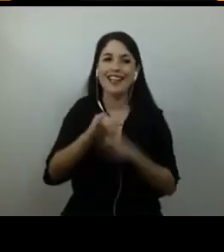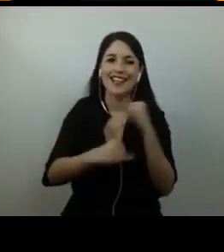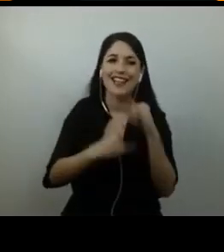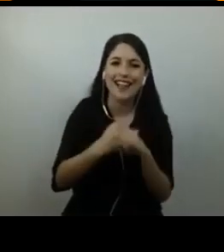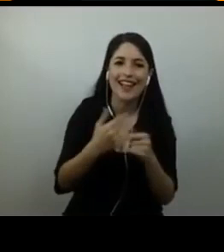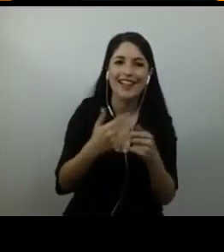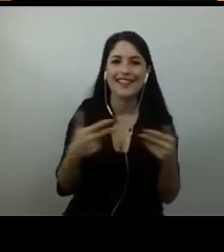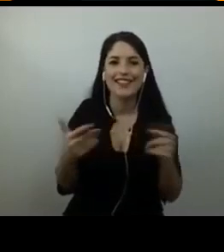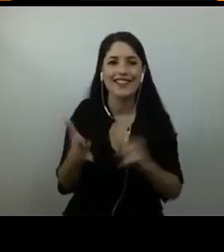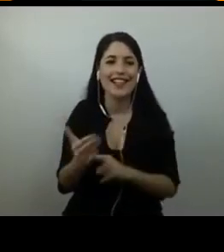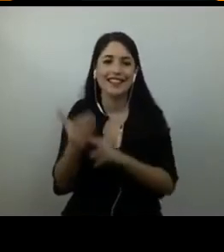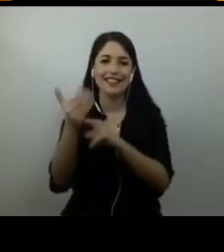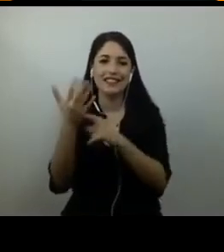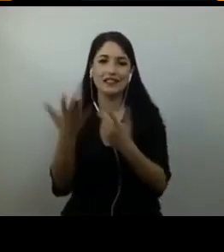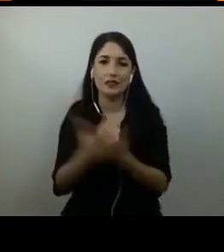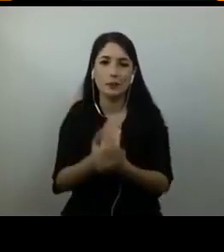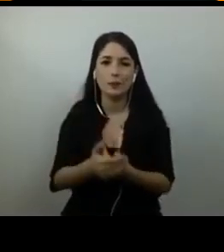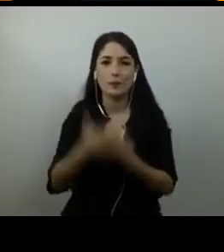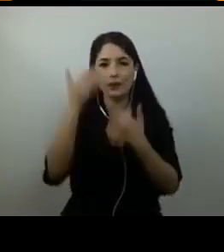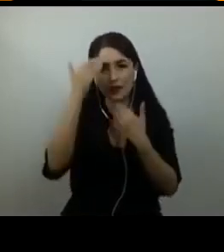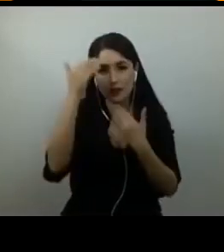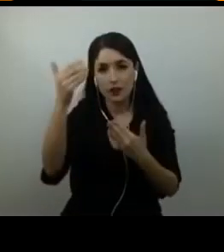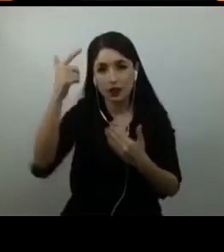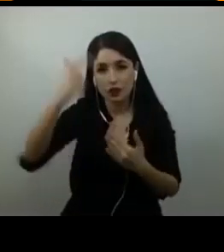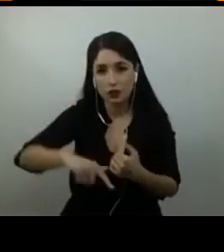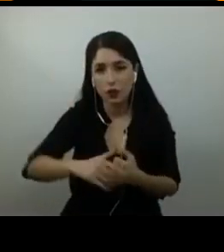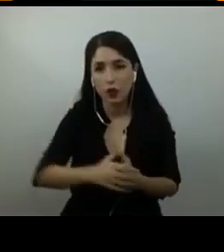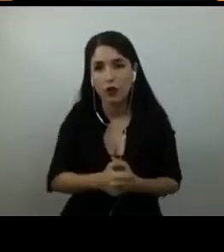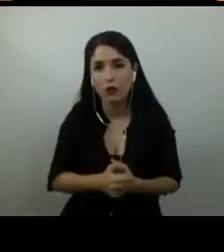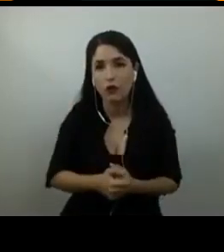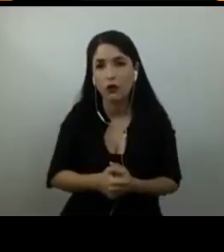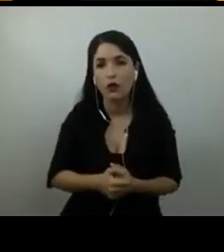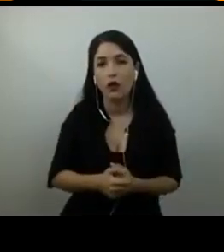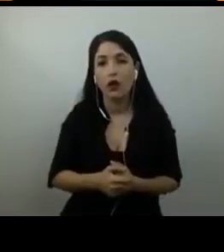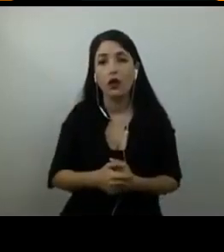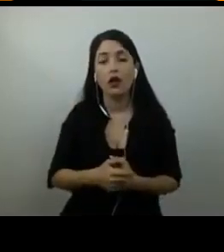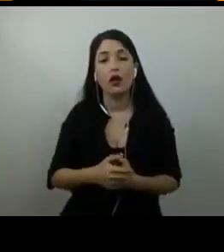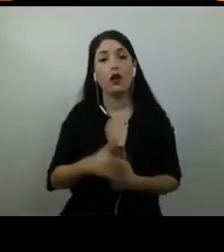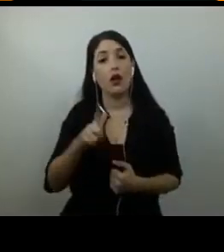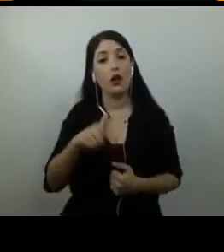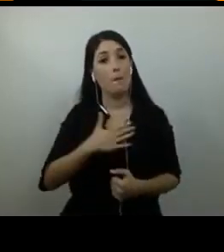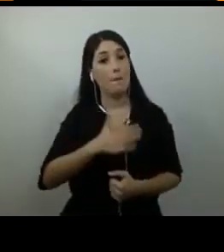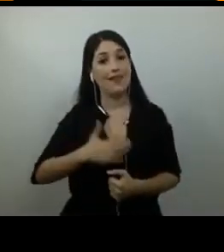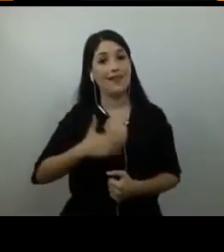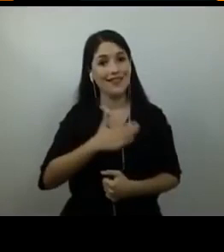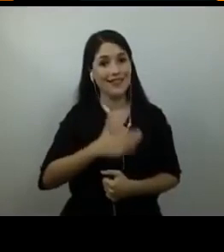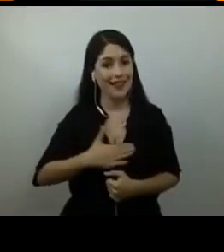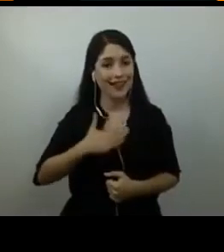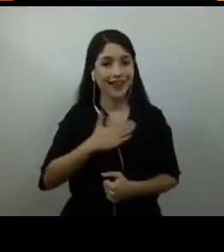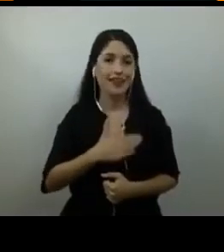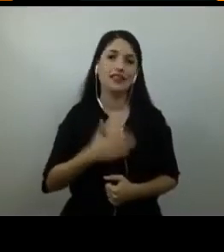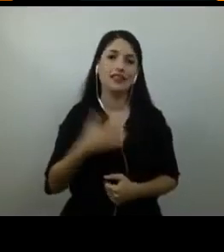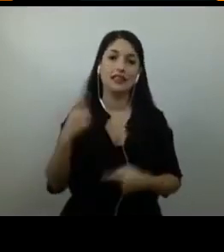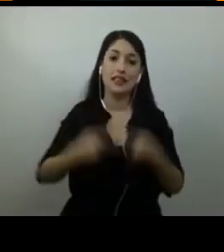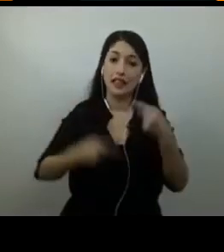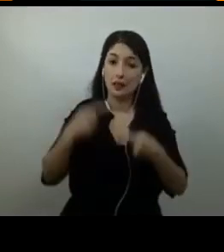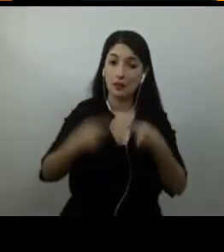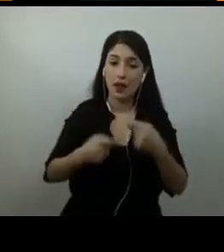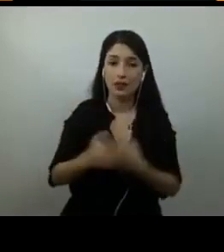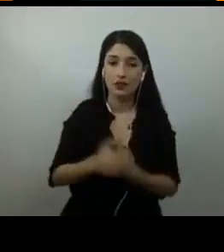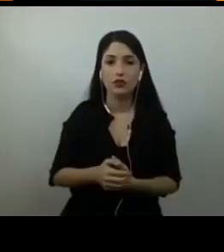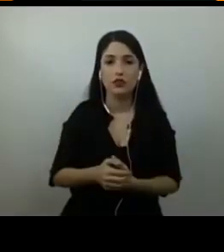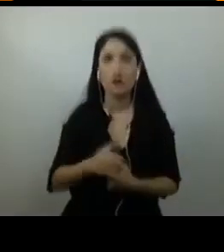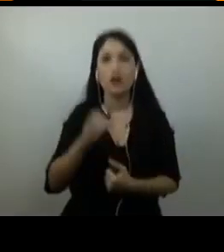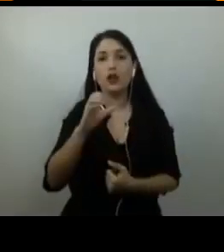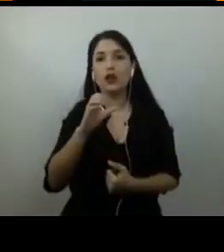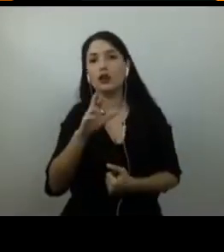queria novamente agradecer, né? E é um privilégio para a gente fazer esse debate, registrar, presidente Santa Cruz, que a Cristina Tarjano, aliás, falou